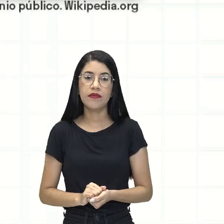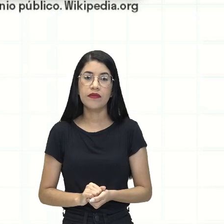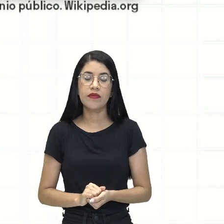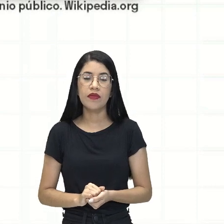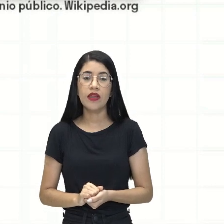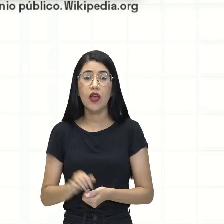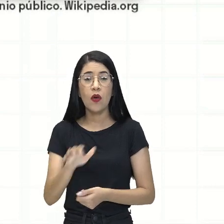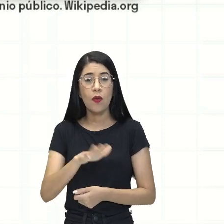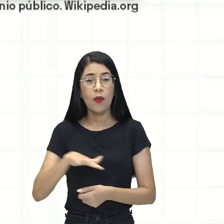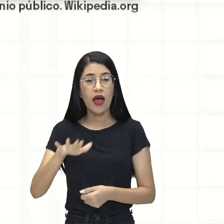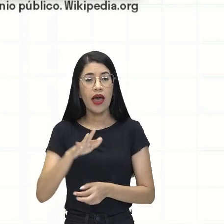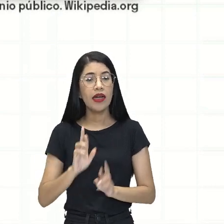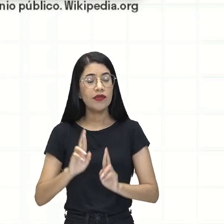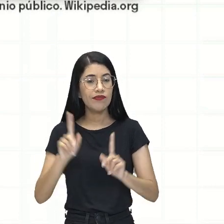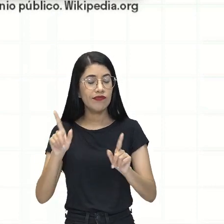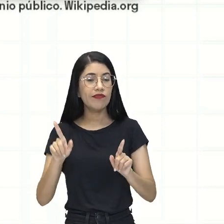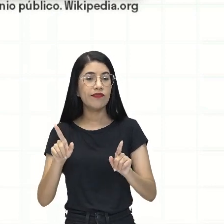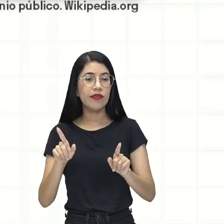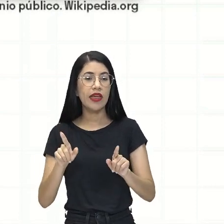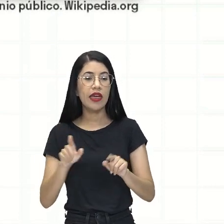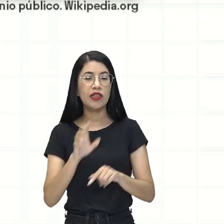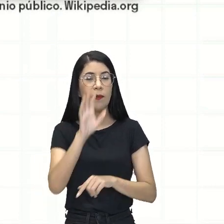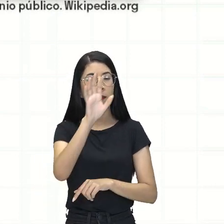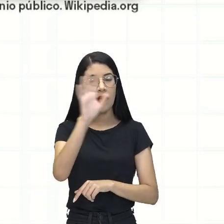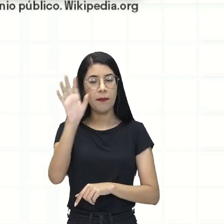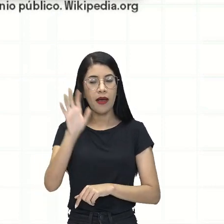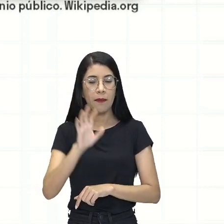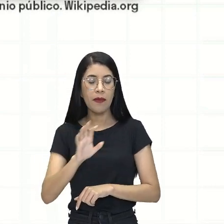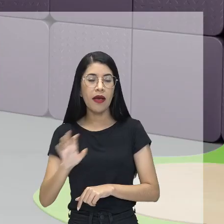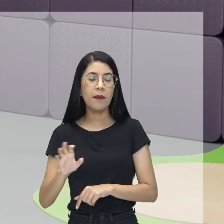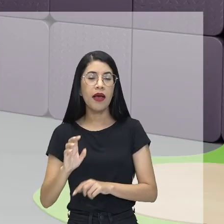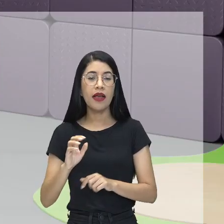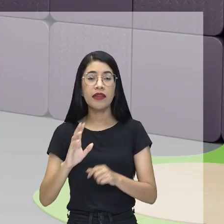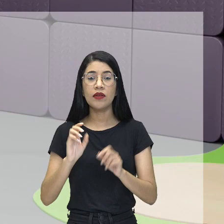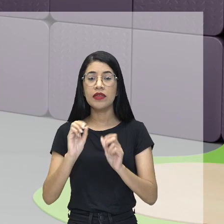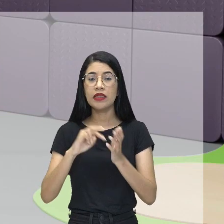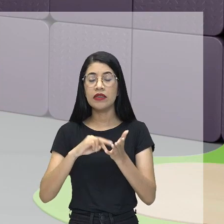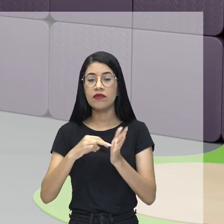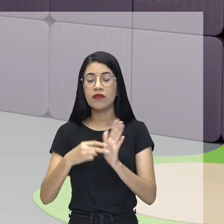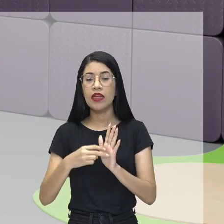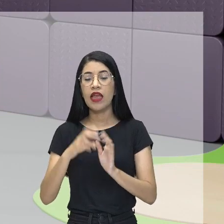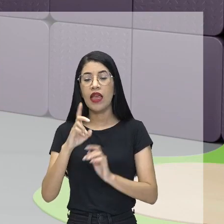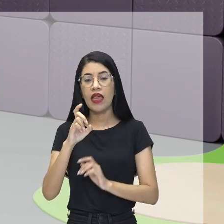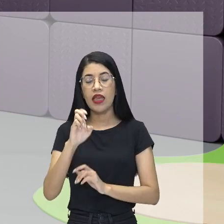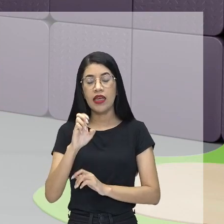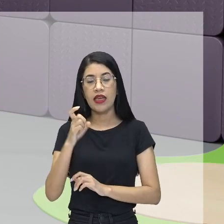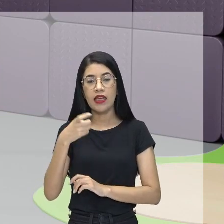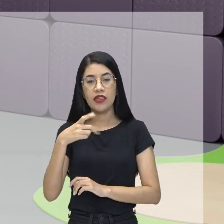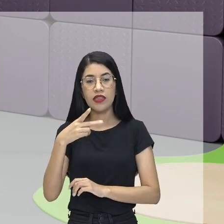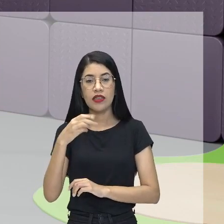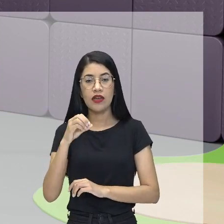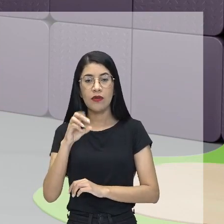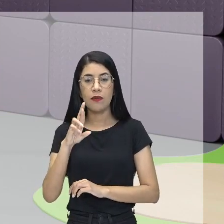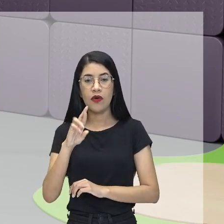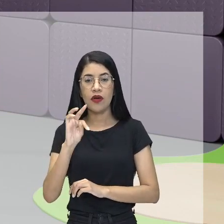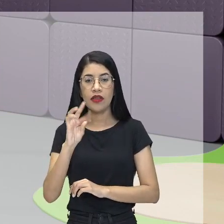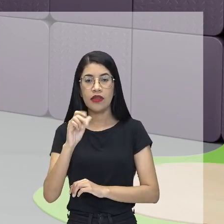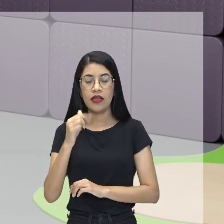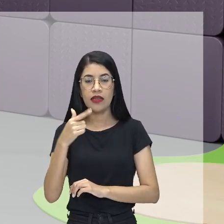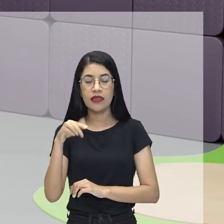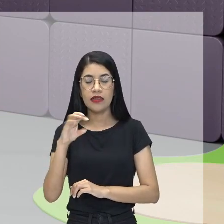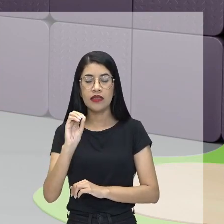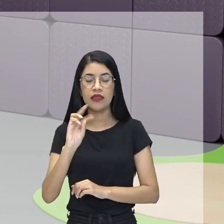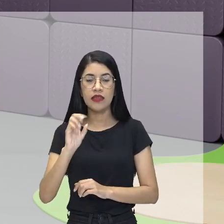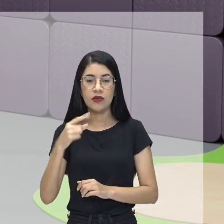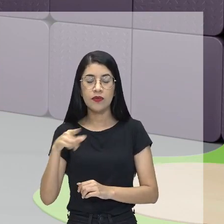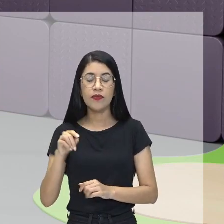outra região, em outro continente. Então, é exportação. E, ao contrário, aproveitando para comentar com